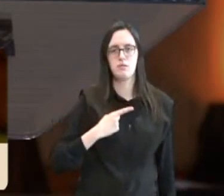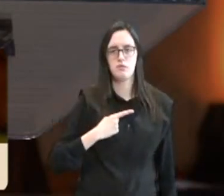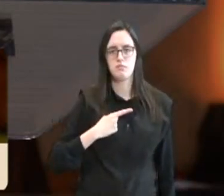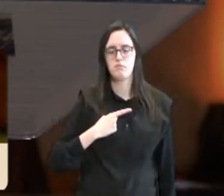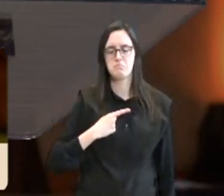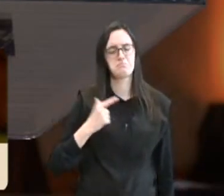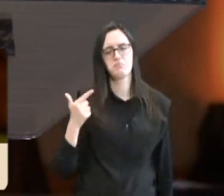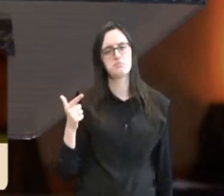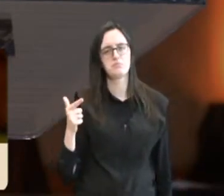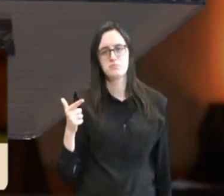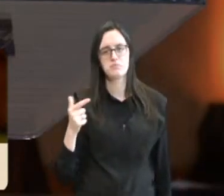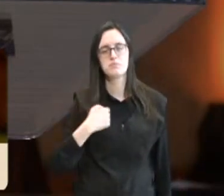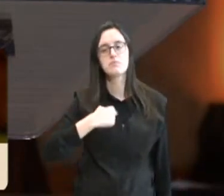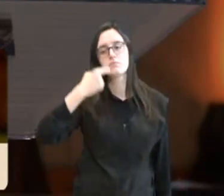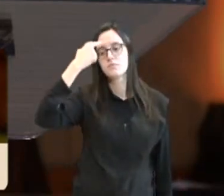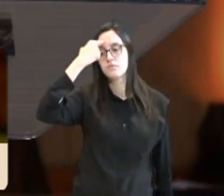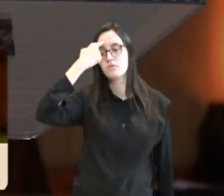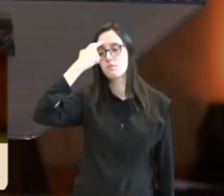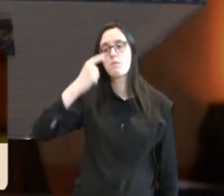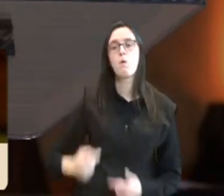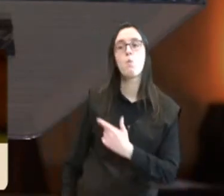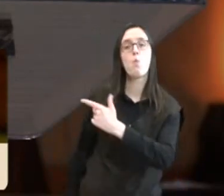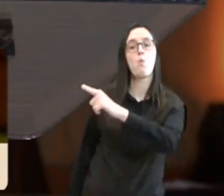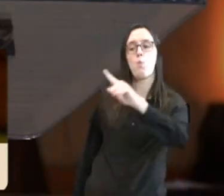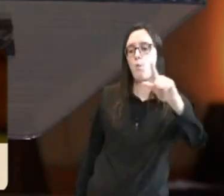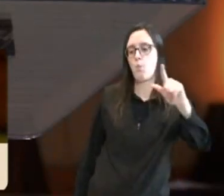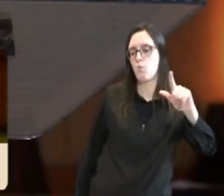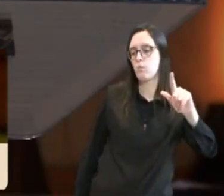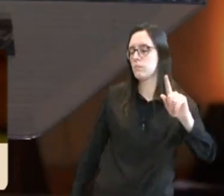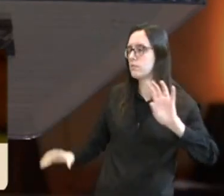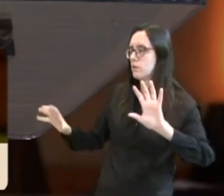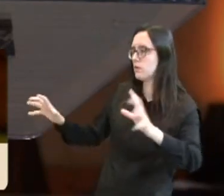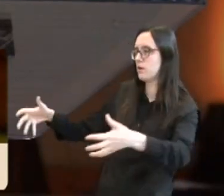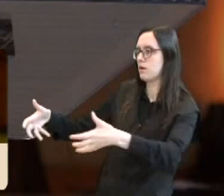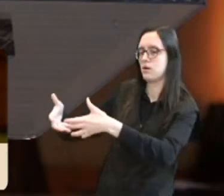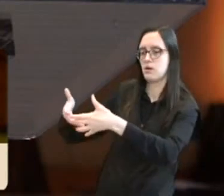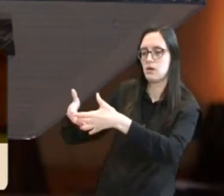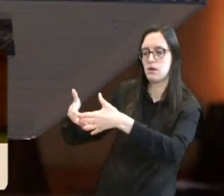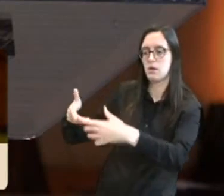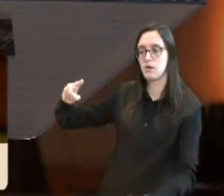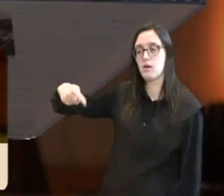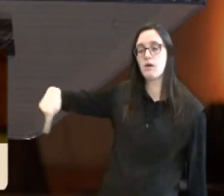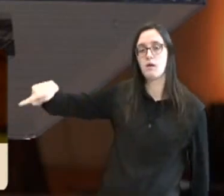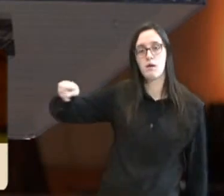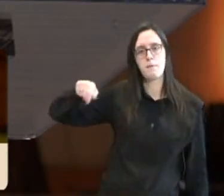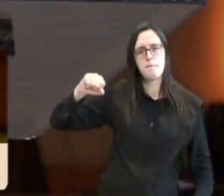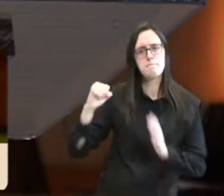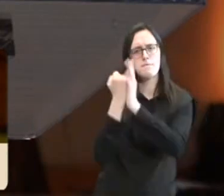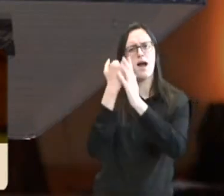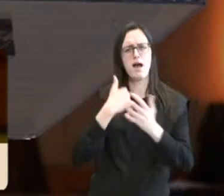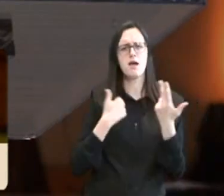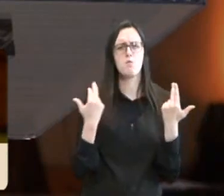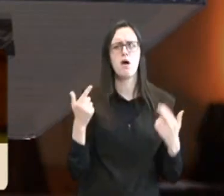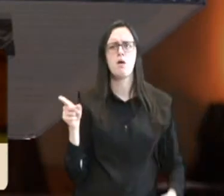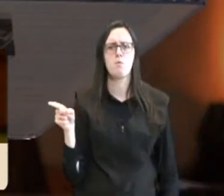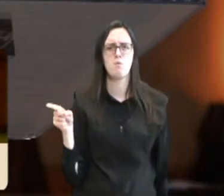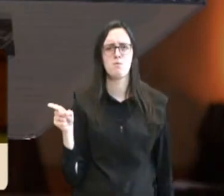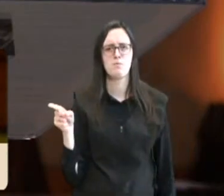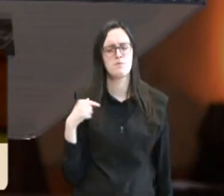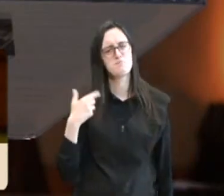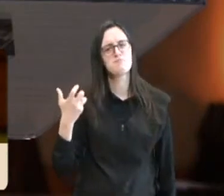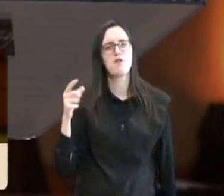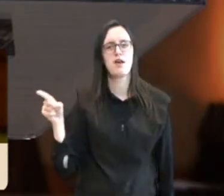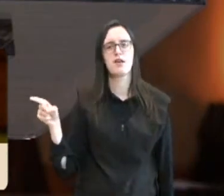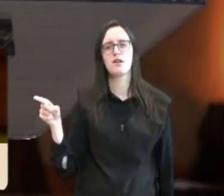penso na comunidade. São marcas de uma igreja que eu quero ser,